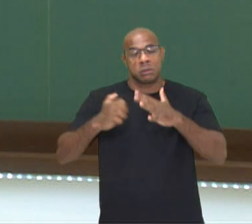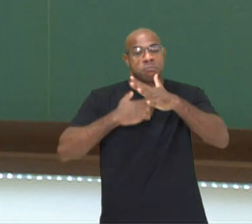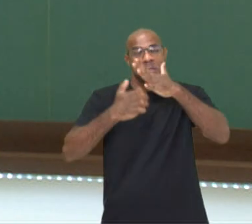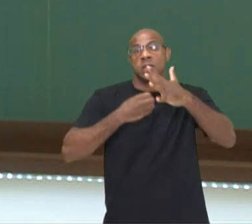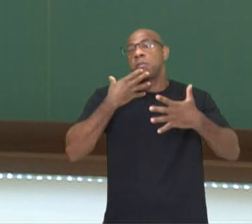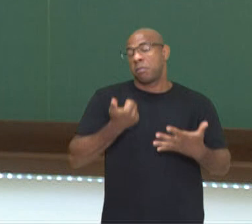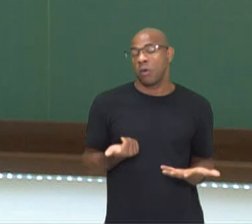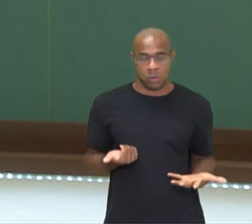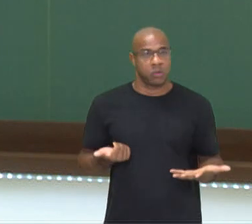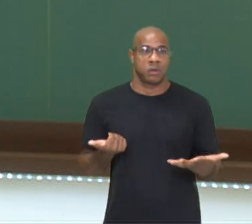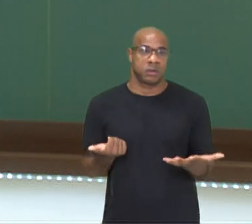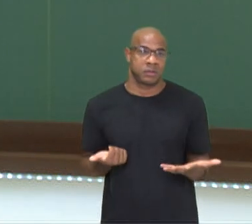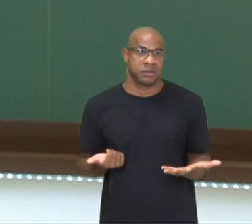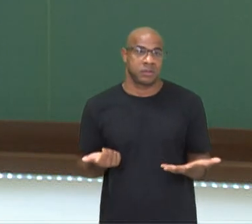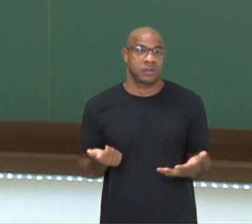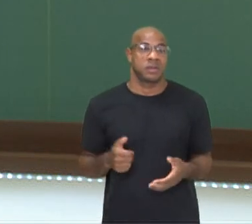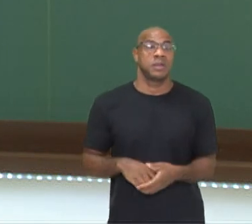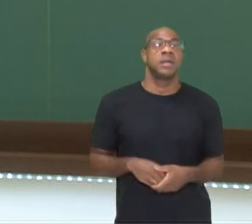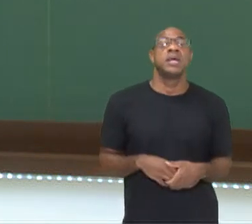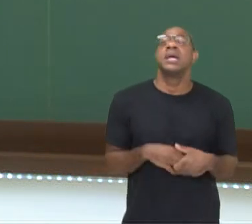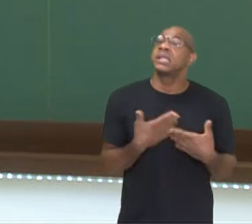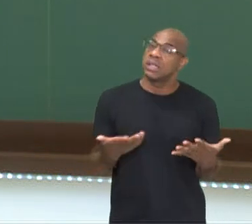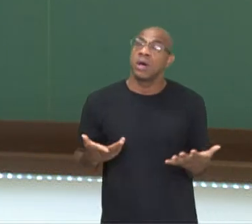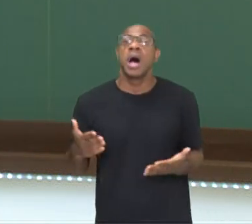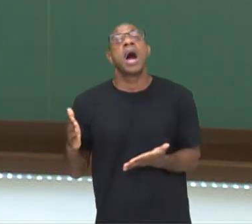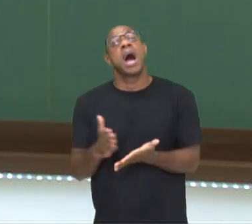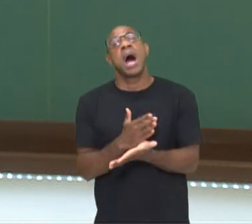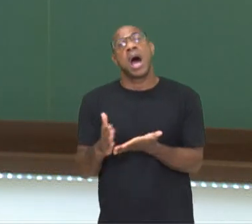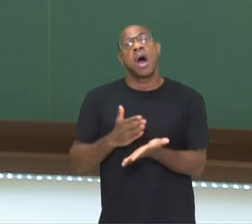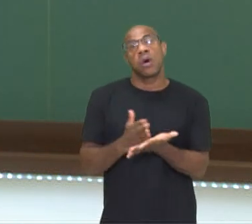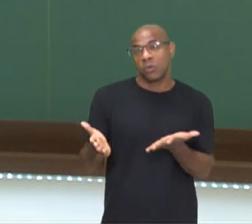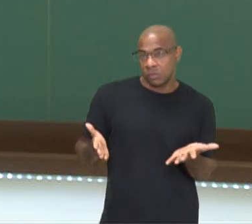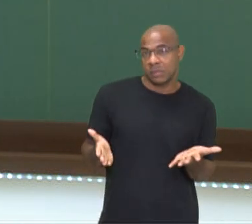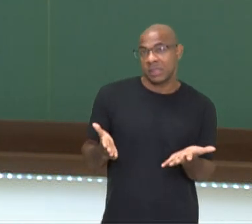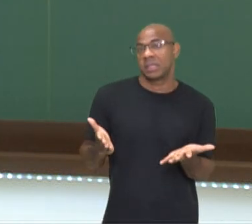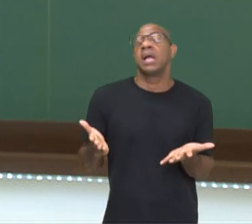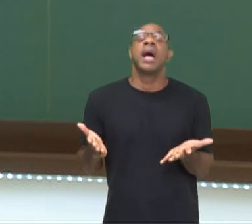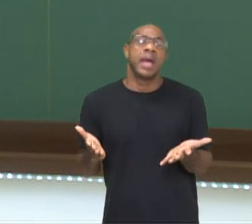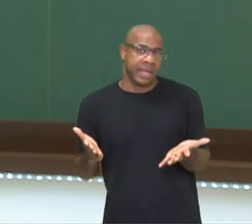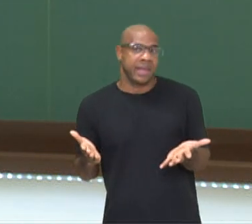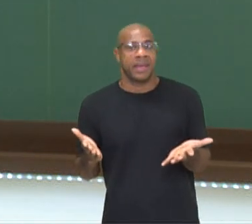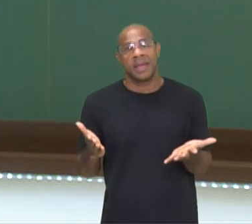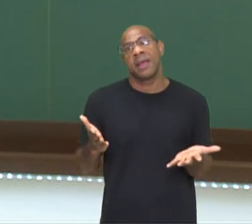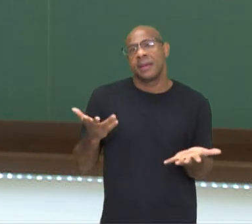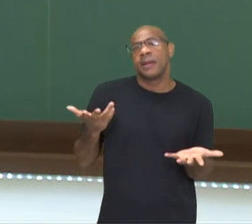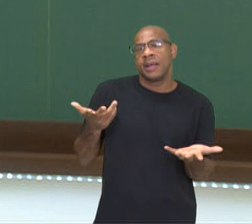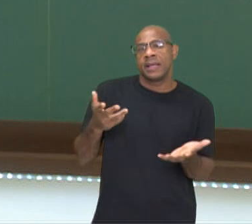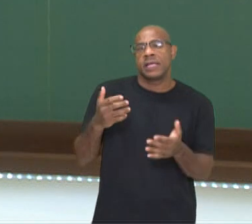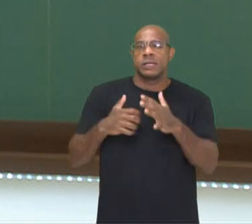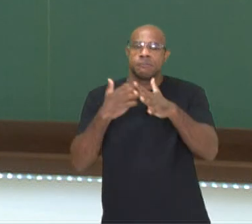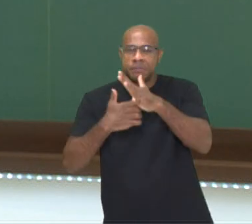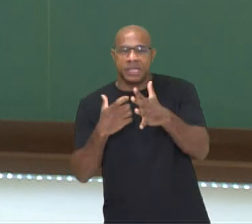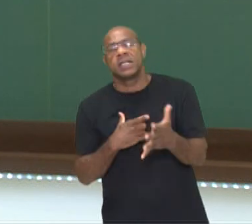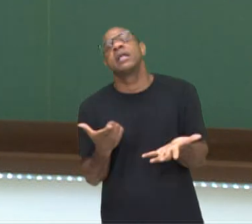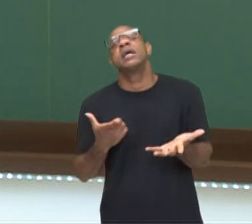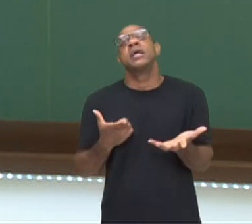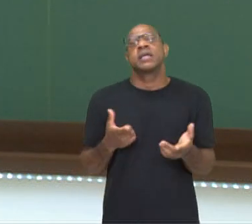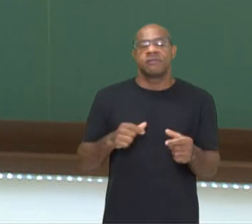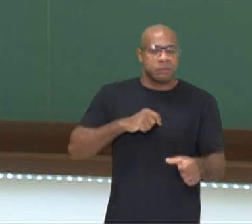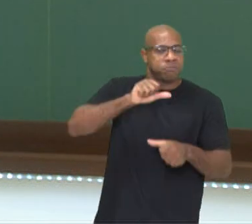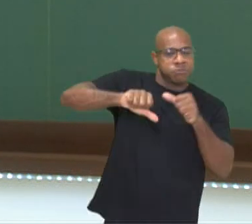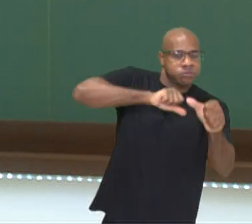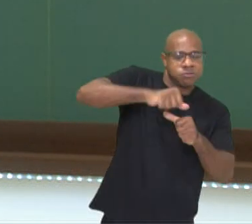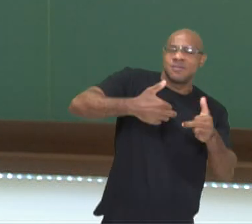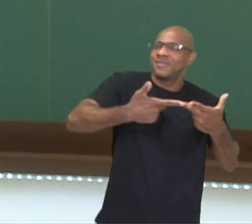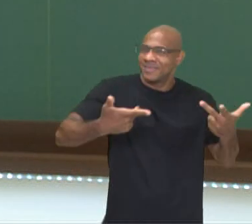Algumas empresas têm algum selo que diz que elas são responsáveis, que elas fazem a cadeia produtiva delas de forma sustentável. Então, tem que